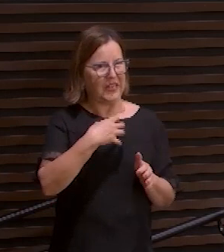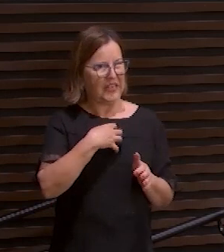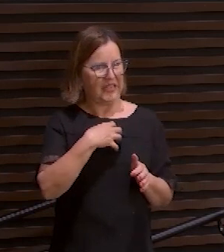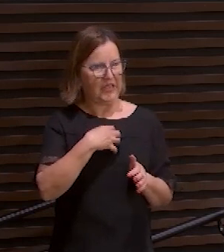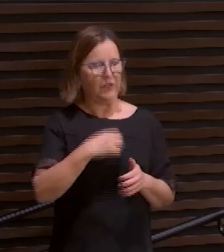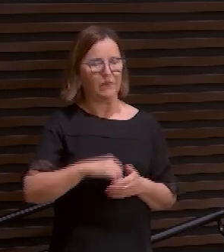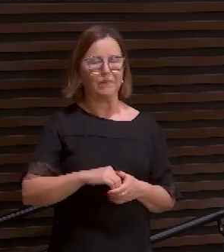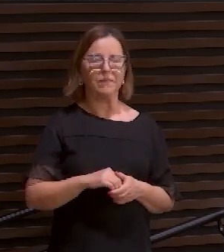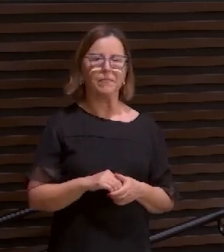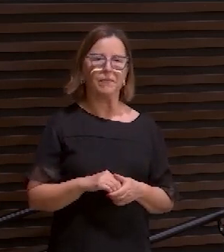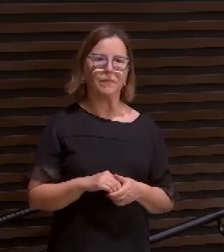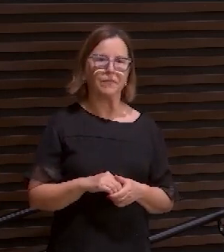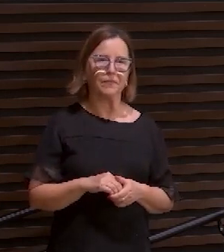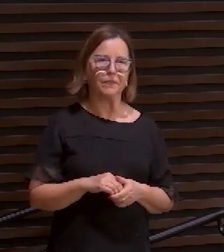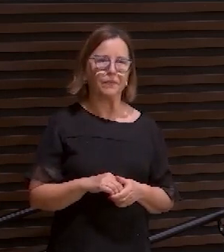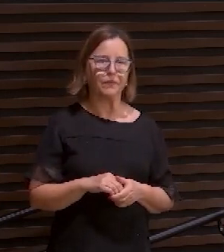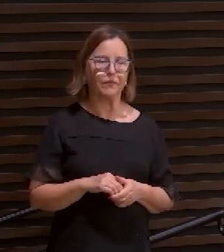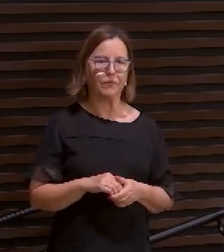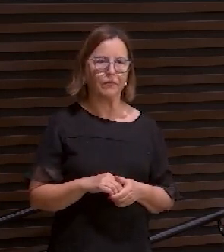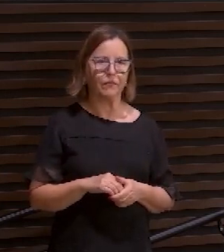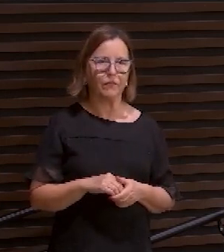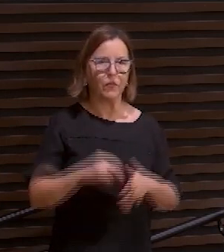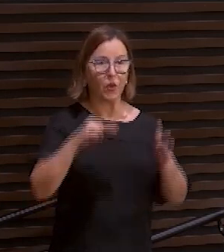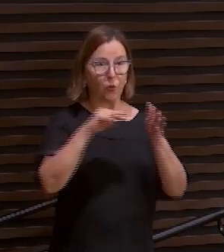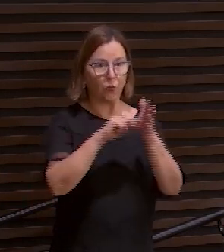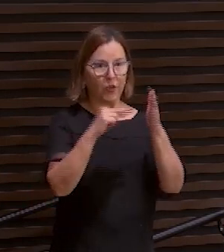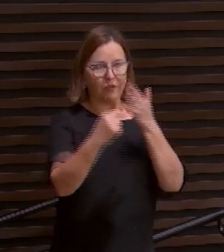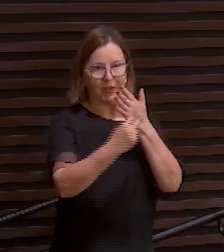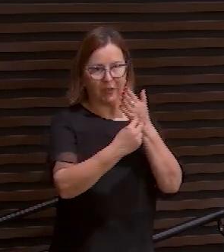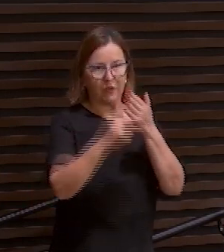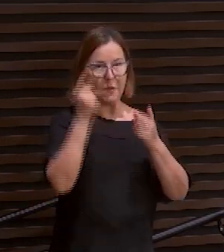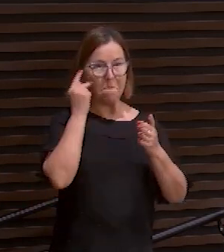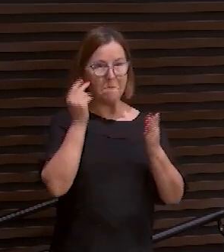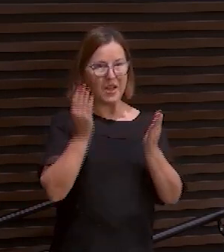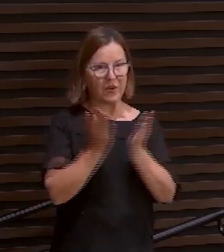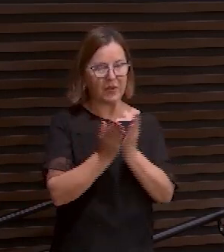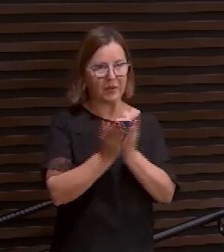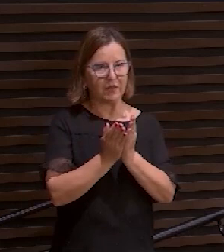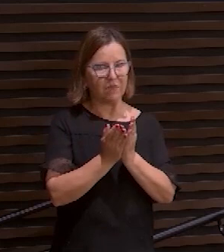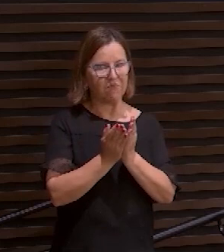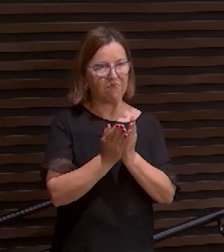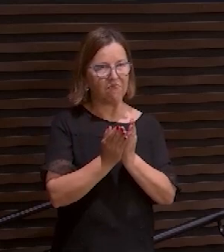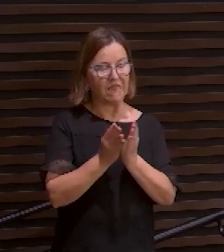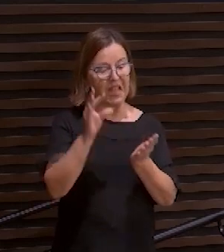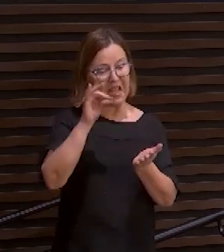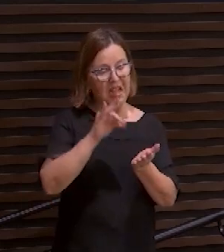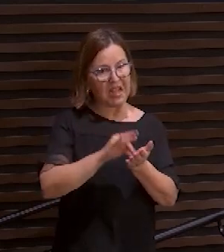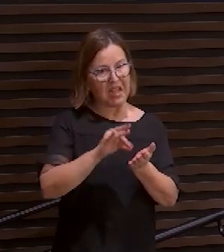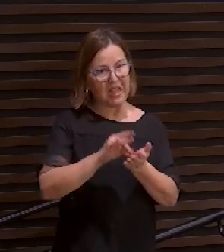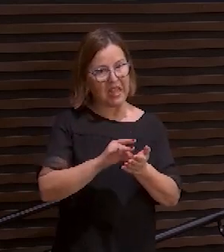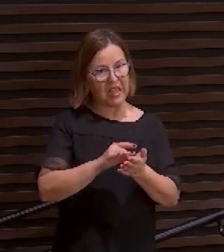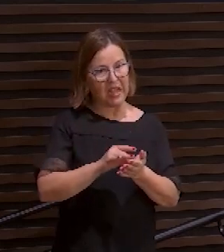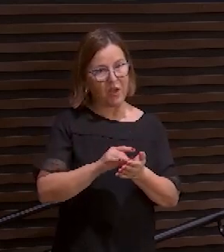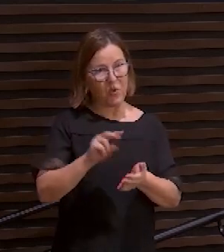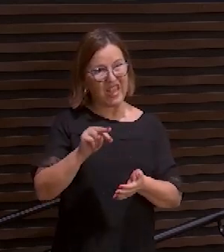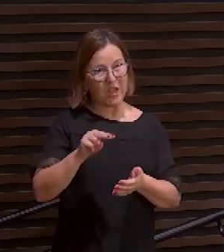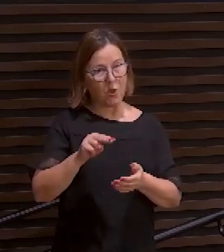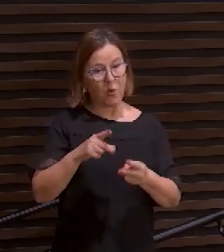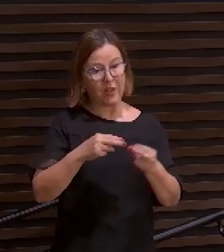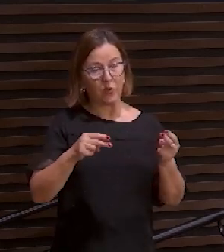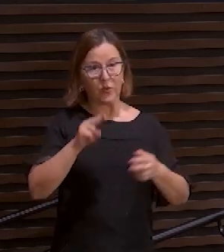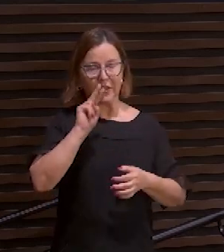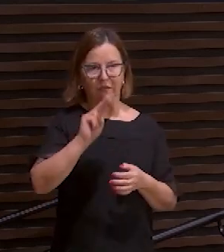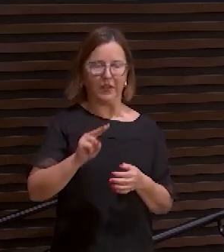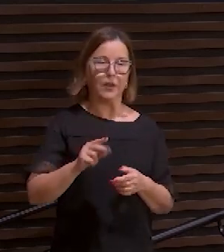captar. O invisível para o cristão é tão real quanto visível, porque Deus está presente